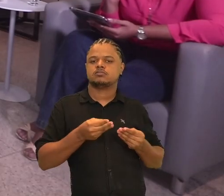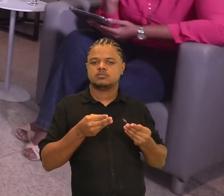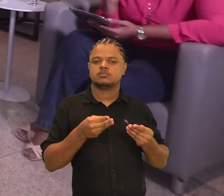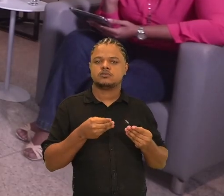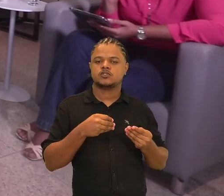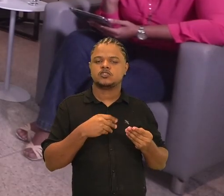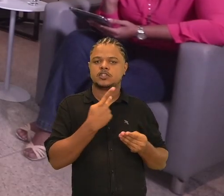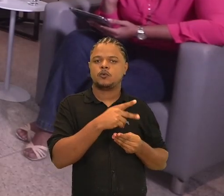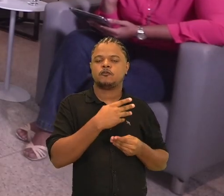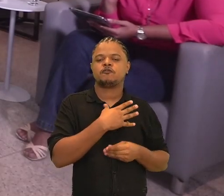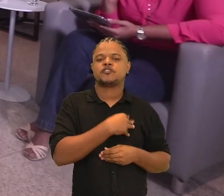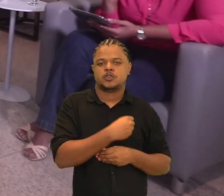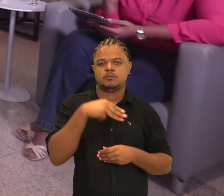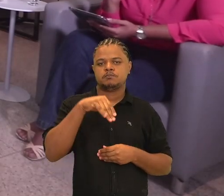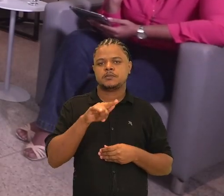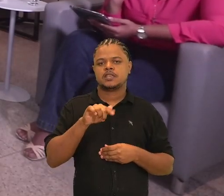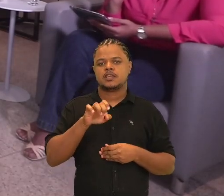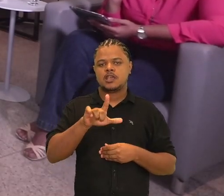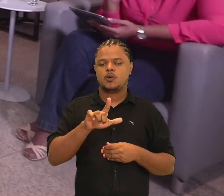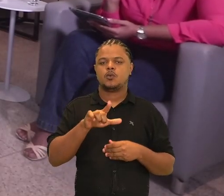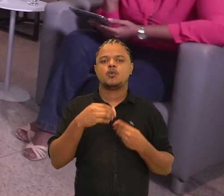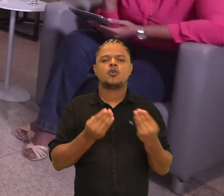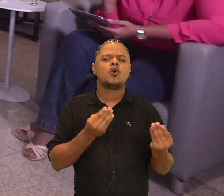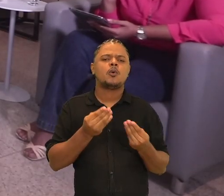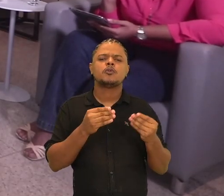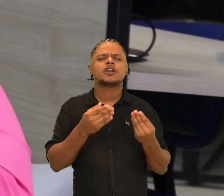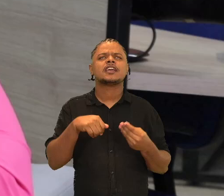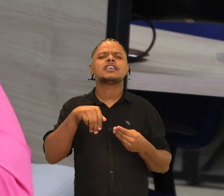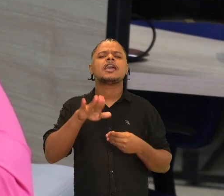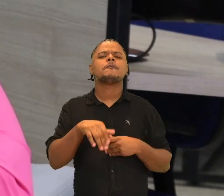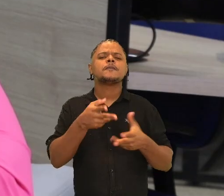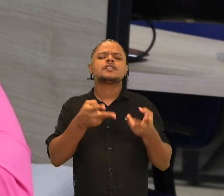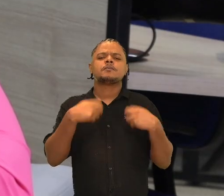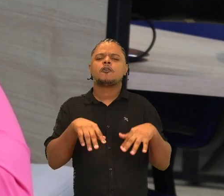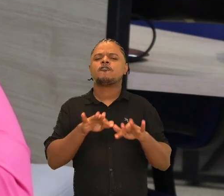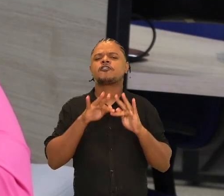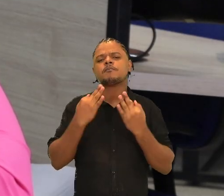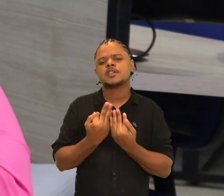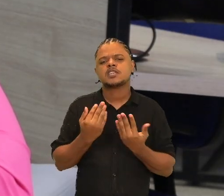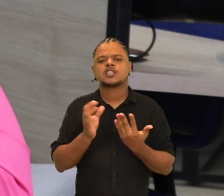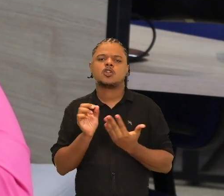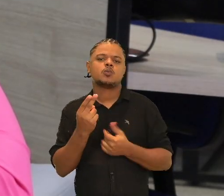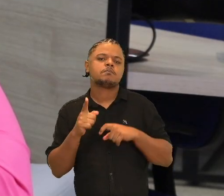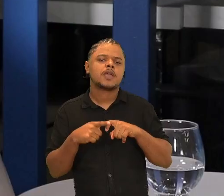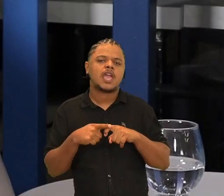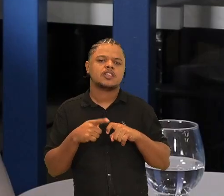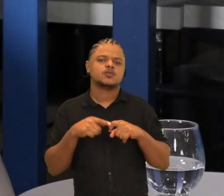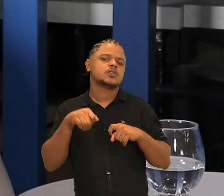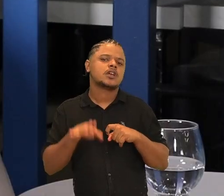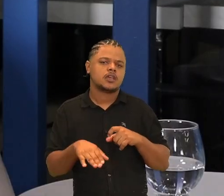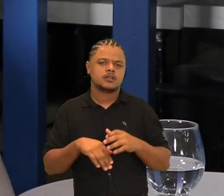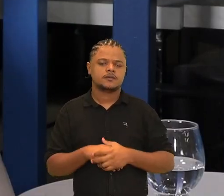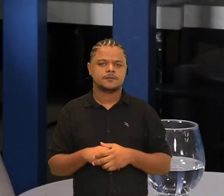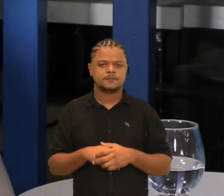né? Quem foi que percebeu? Foi a família? Foi um médico? Como é que foi? Conta aí pra gente. Tá. Boa noite, né?